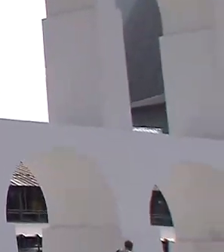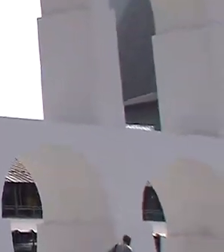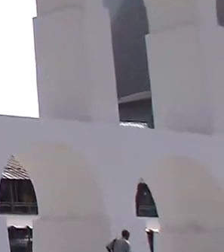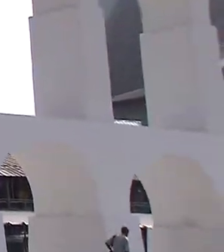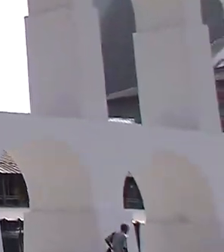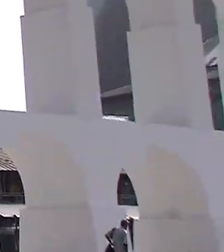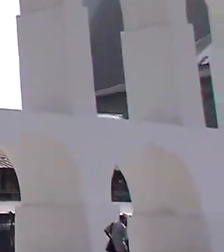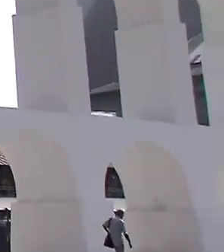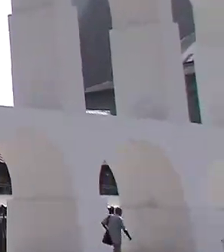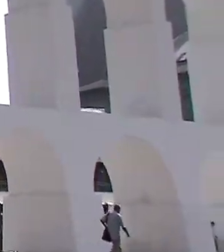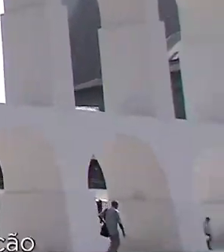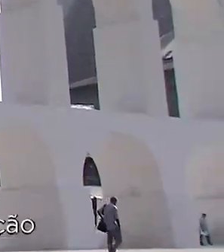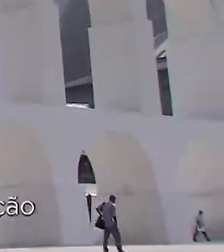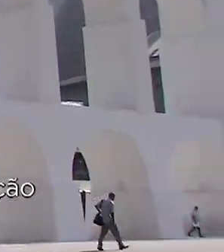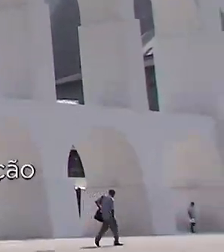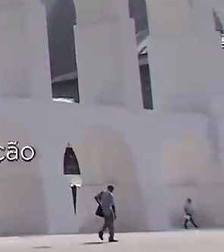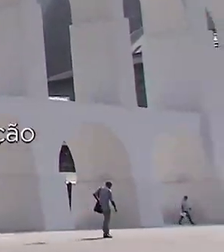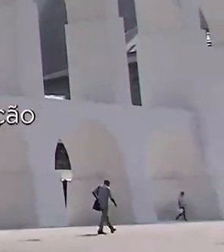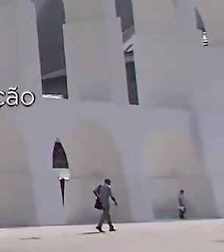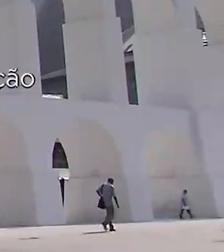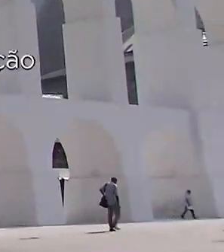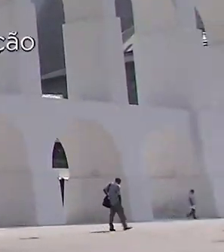E aí